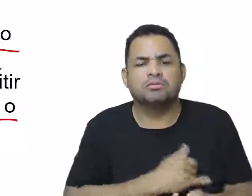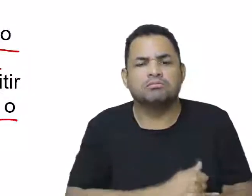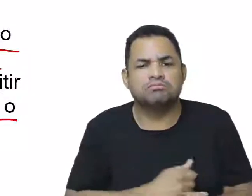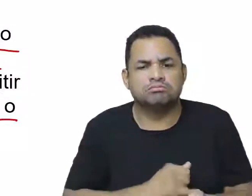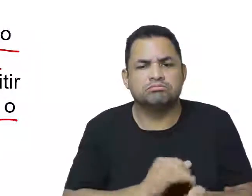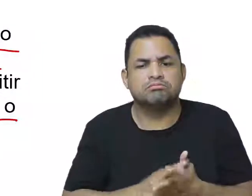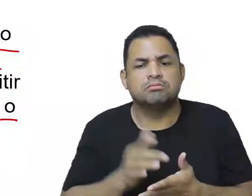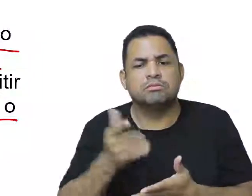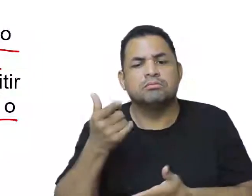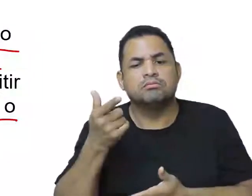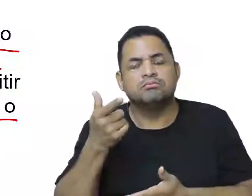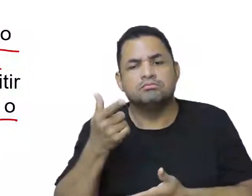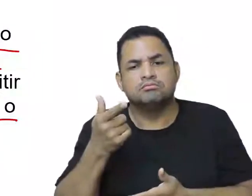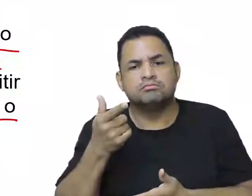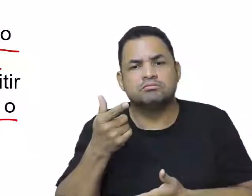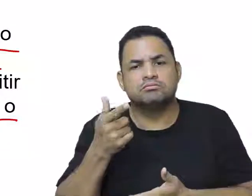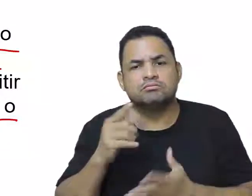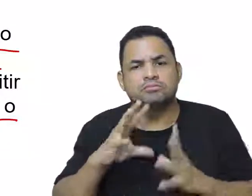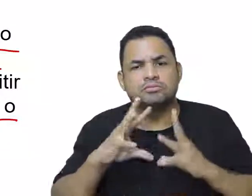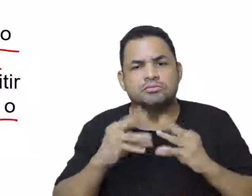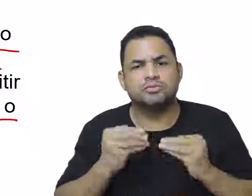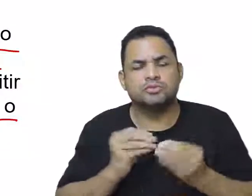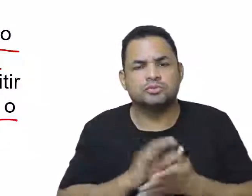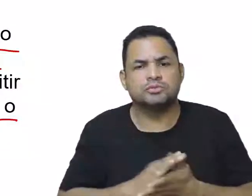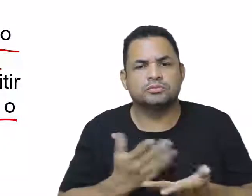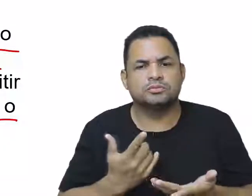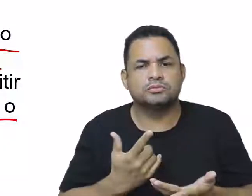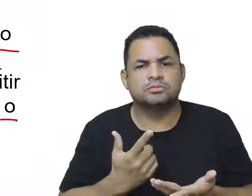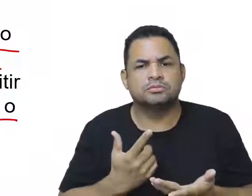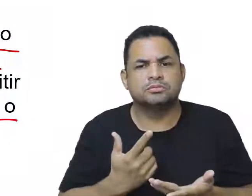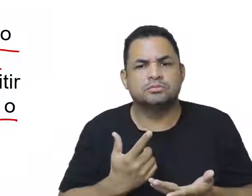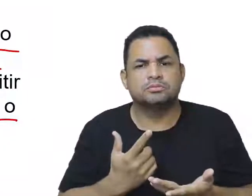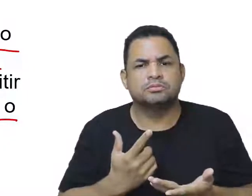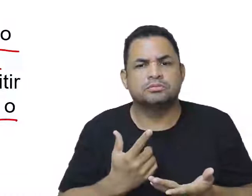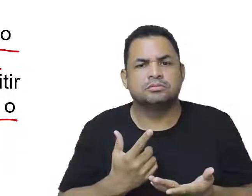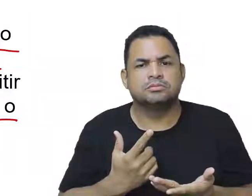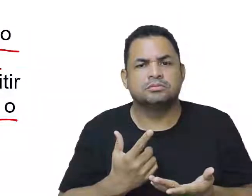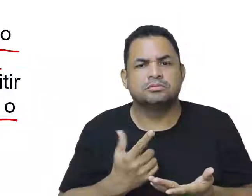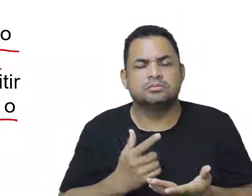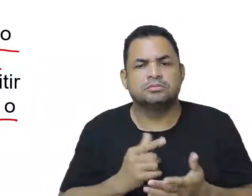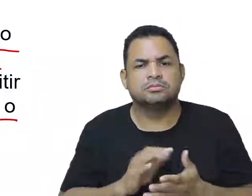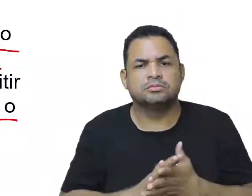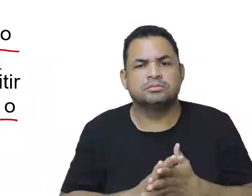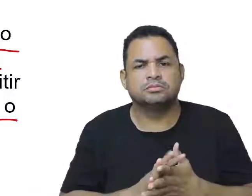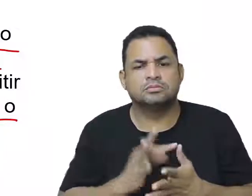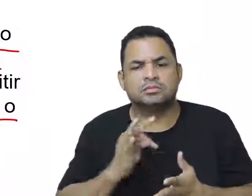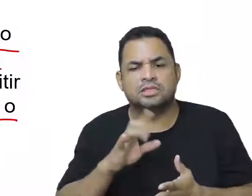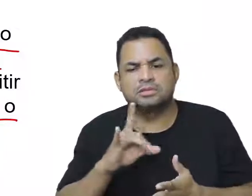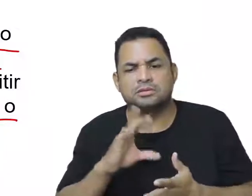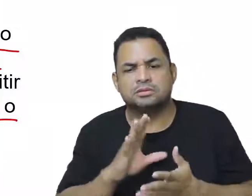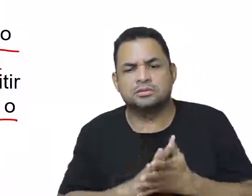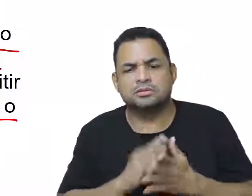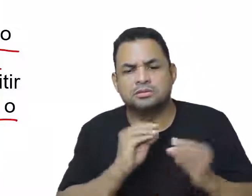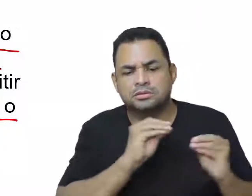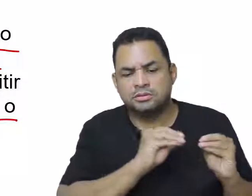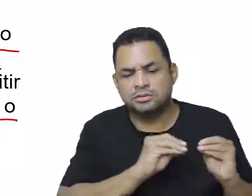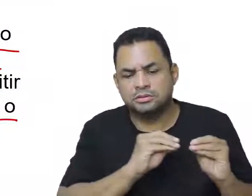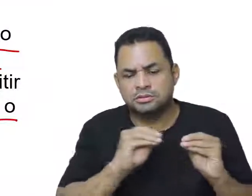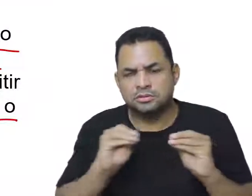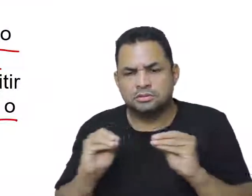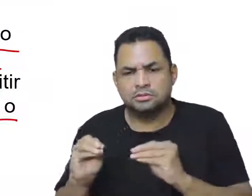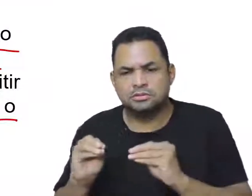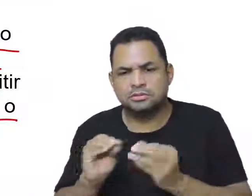outro tecido, olha que interessante, é tudo tecido, pessoal. Tá? Ele é um outro tecido que vai o quê? Que vai levar esses